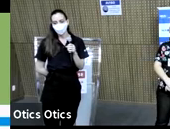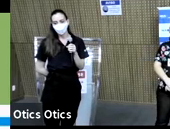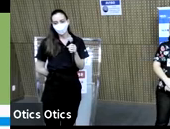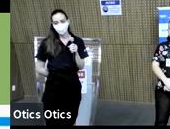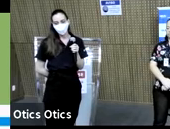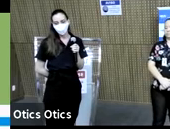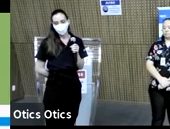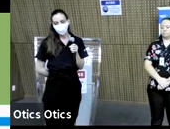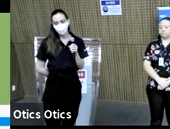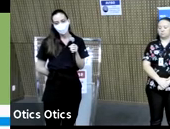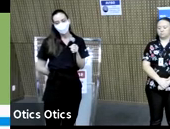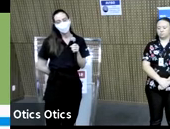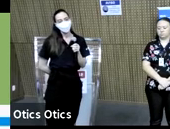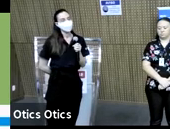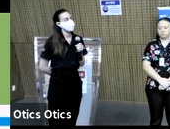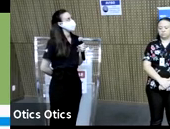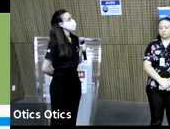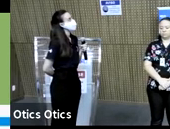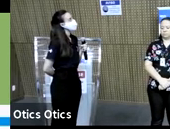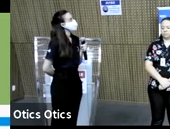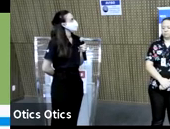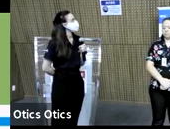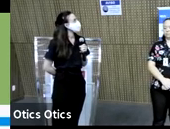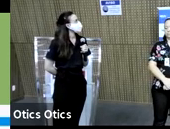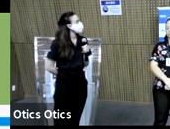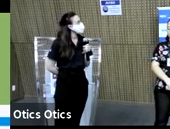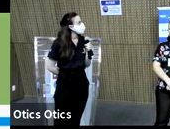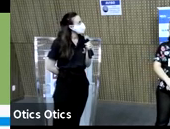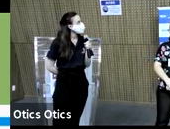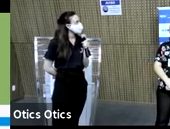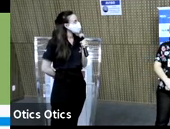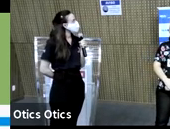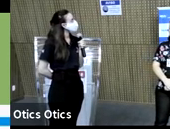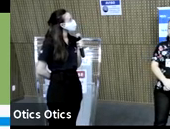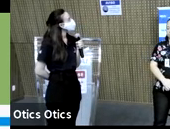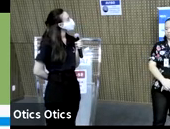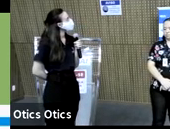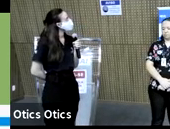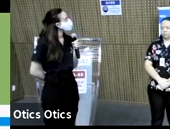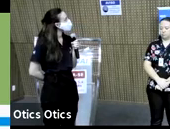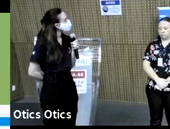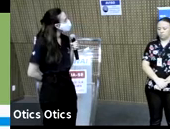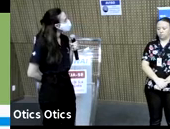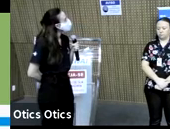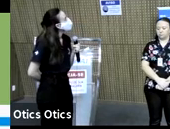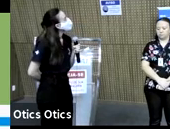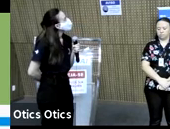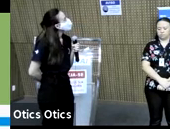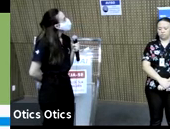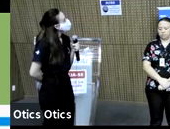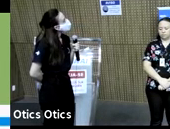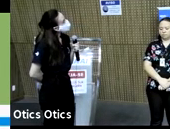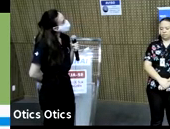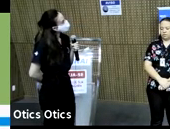de acompanhamento dessa população, 97% em 2020, 135% em 2021,